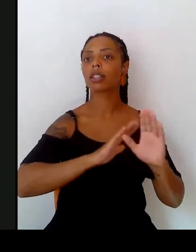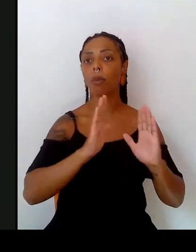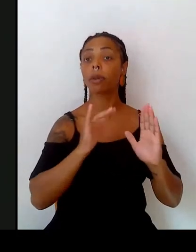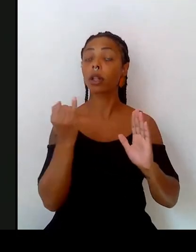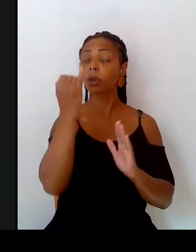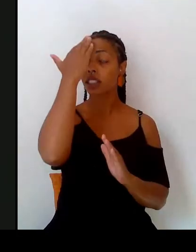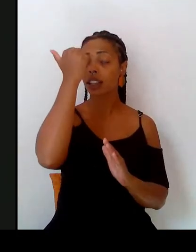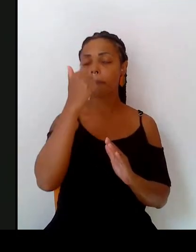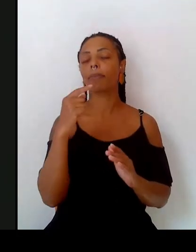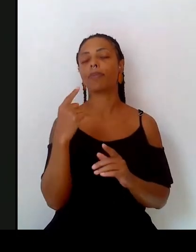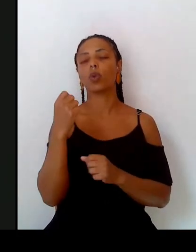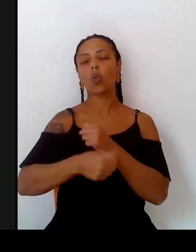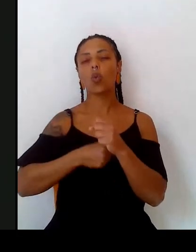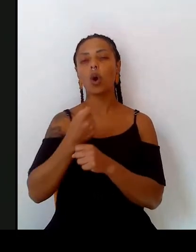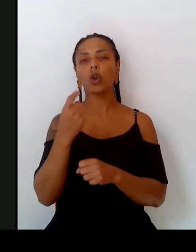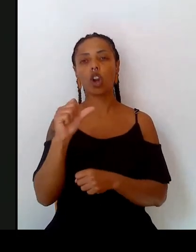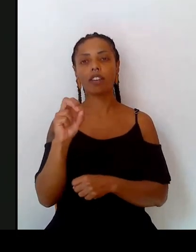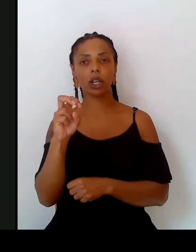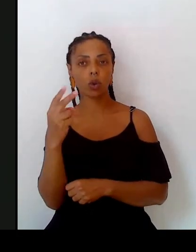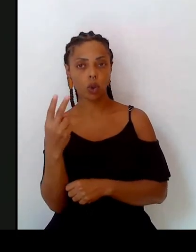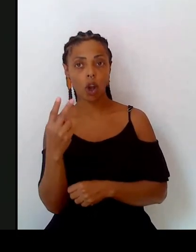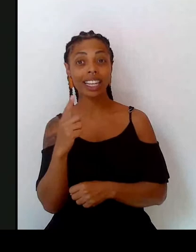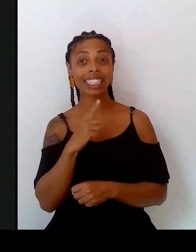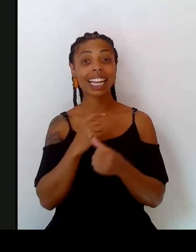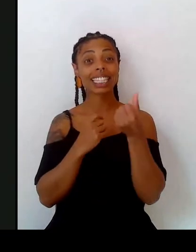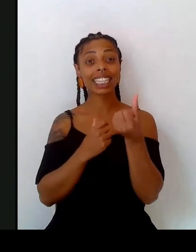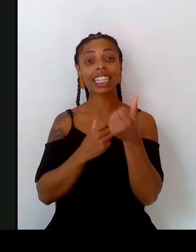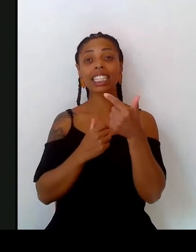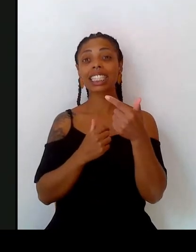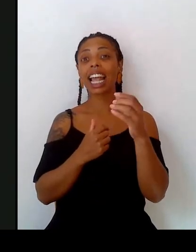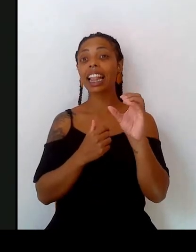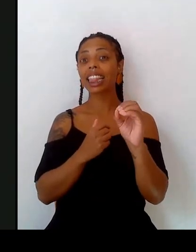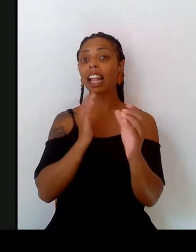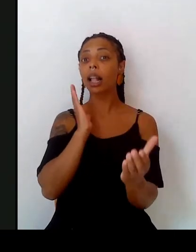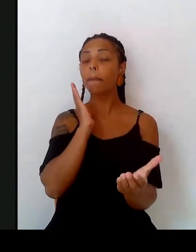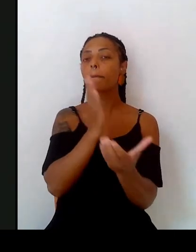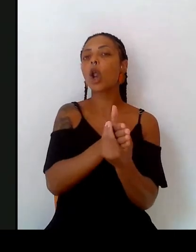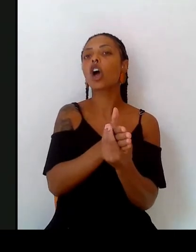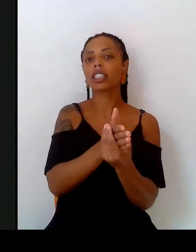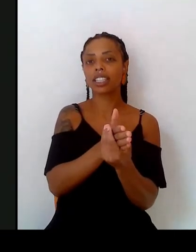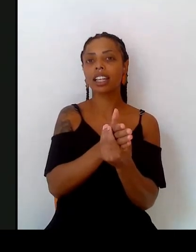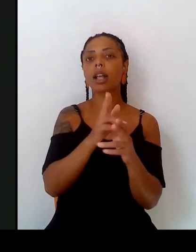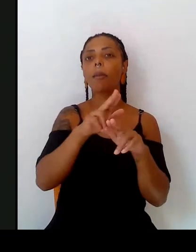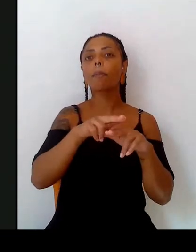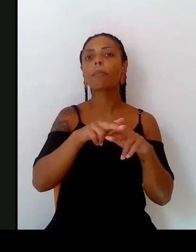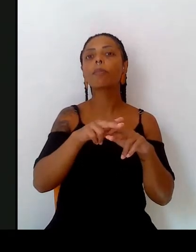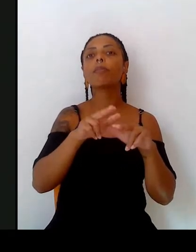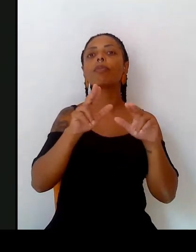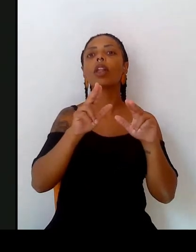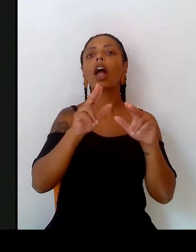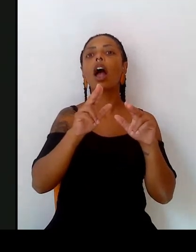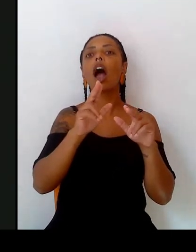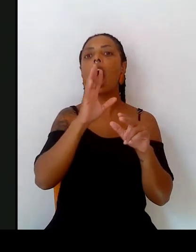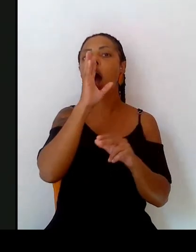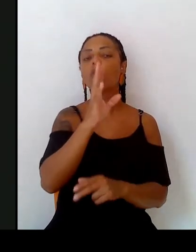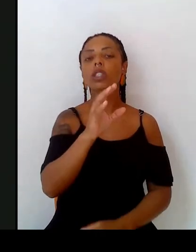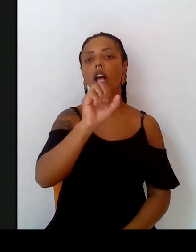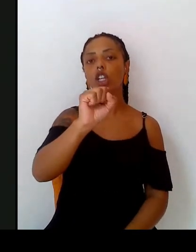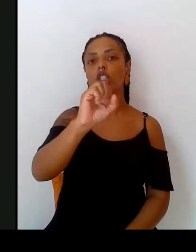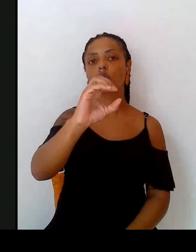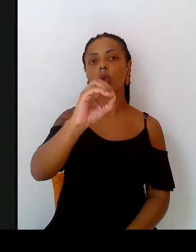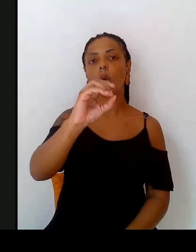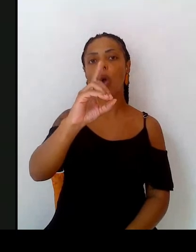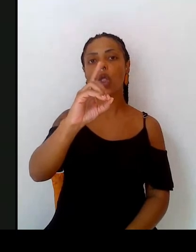1952 havia 670 processos por sodomia no Reino Unido